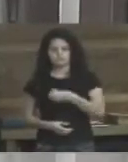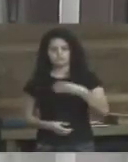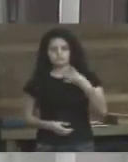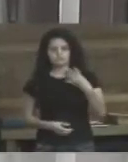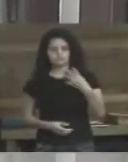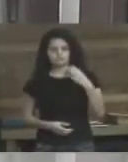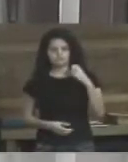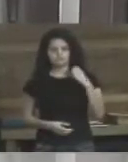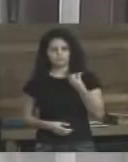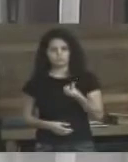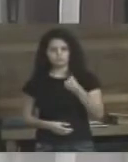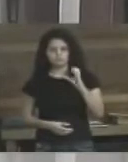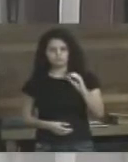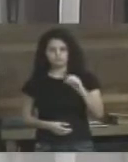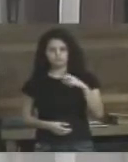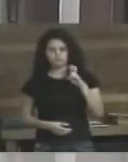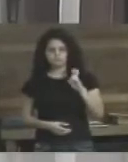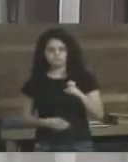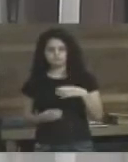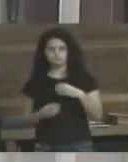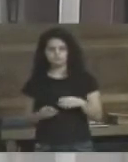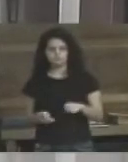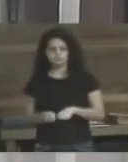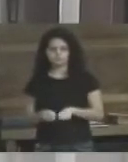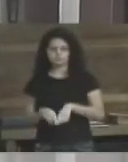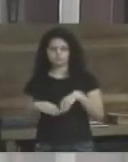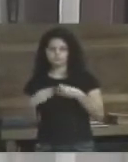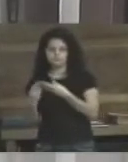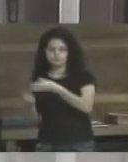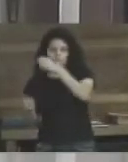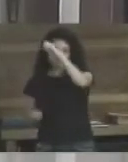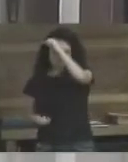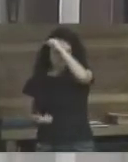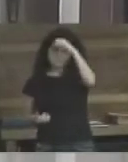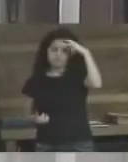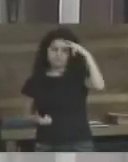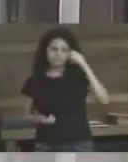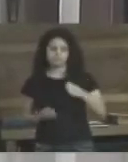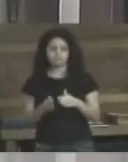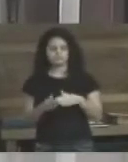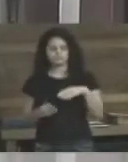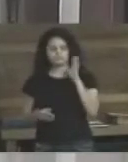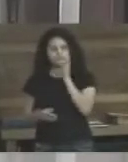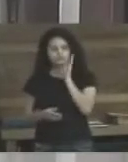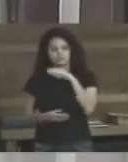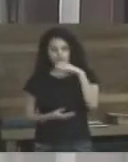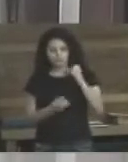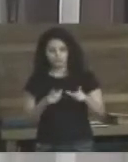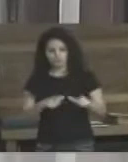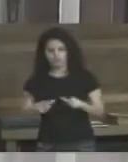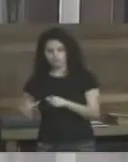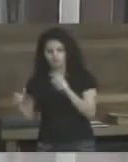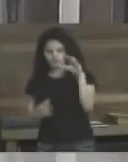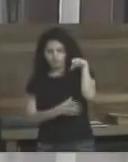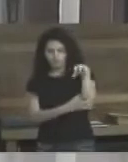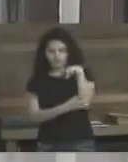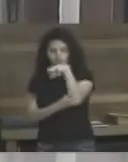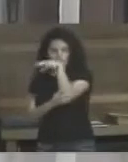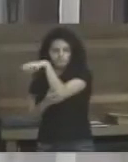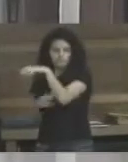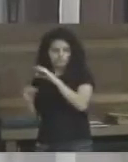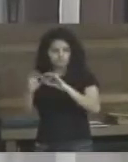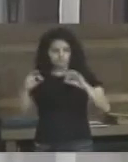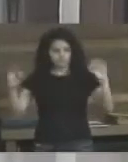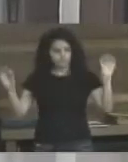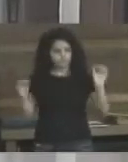4605, que seja encaminhado ao ofício também ao prefeito, com cópia ao secretário de infraestrutura, solicitando com urgência a colocação de pós de iluminar em toda a